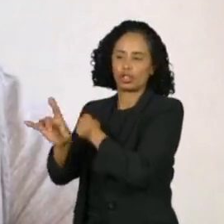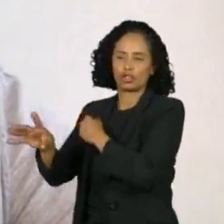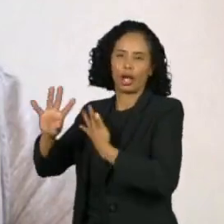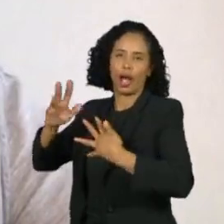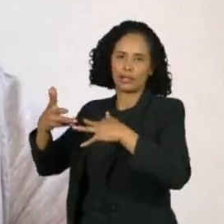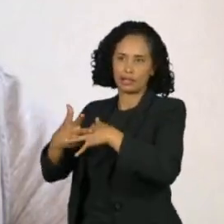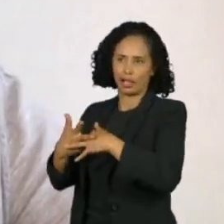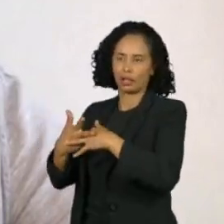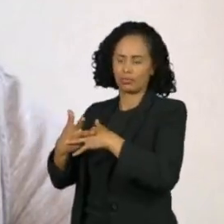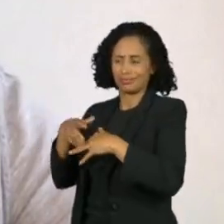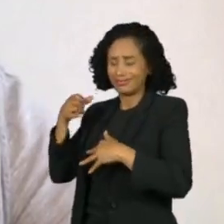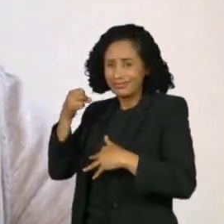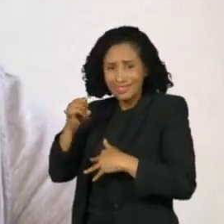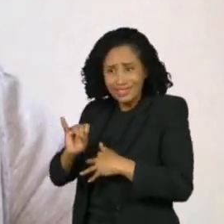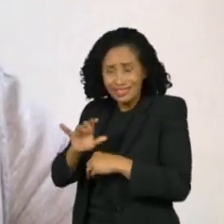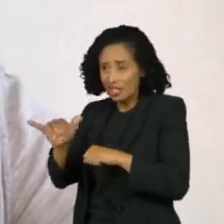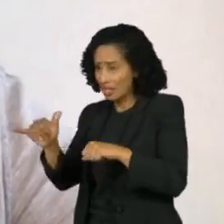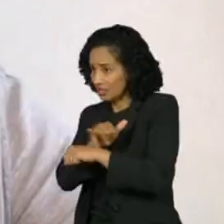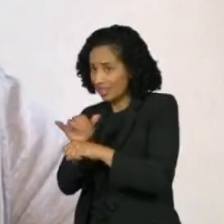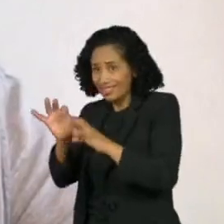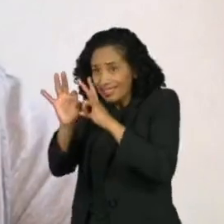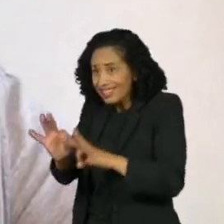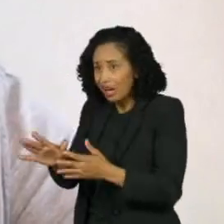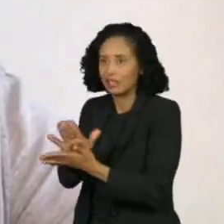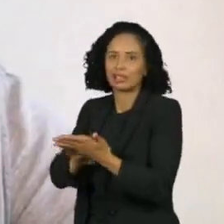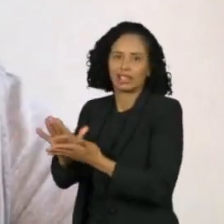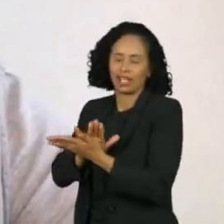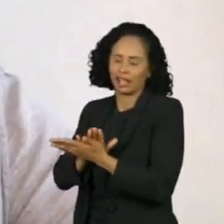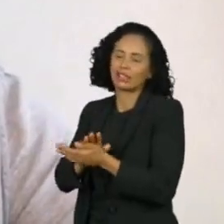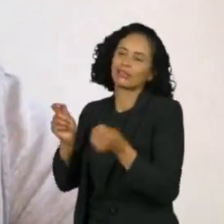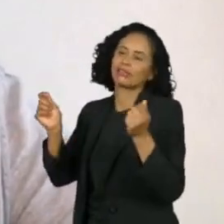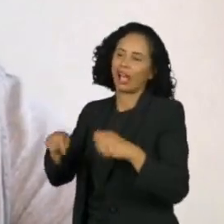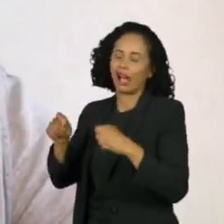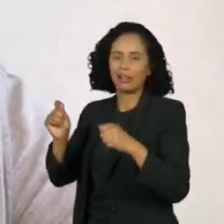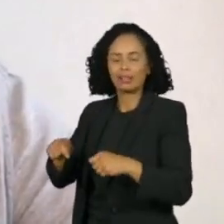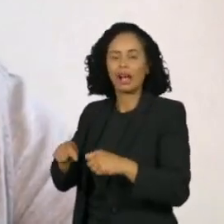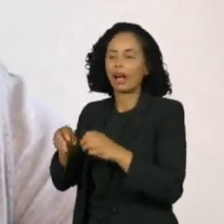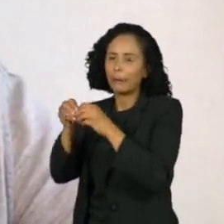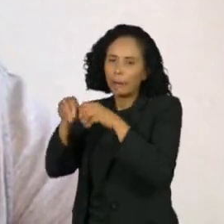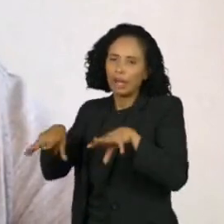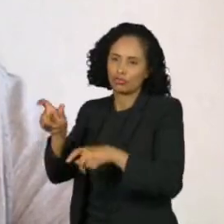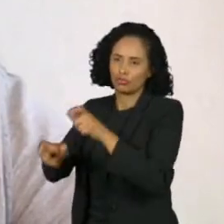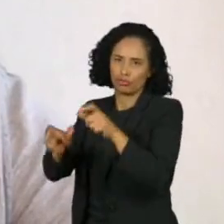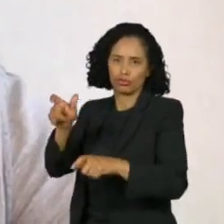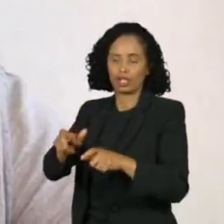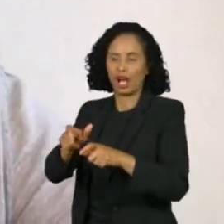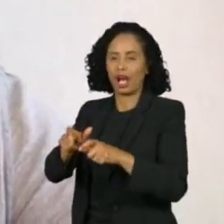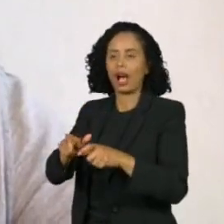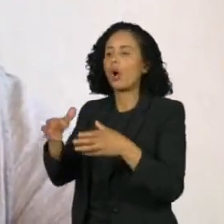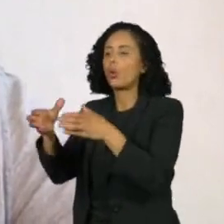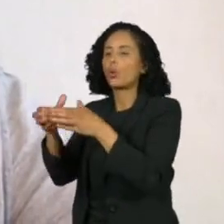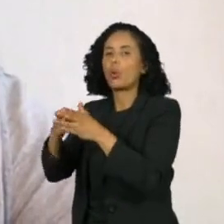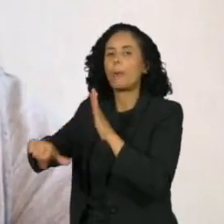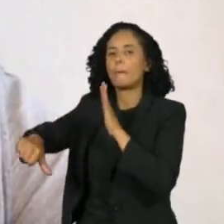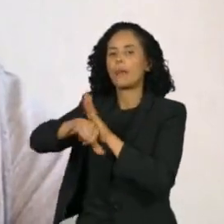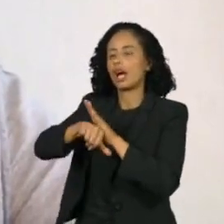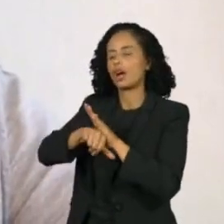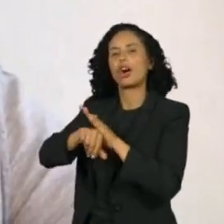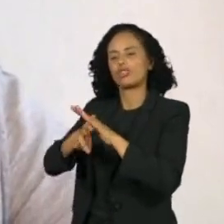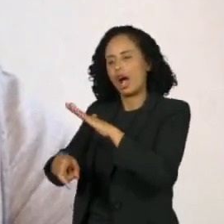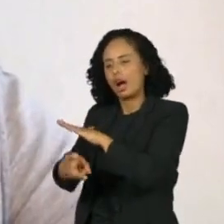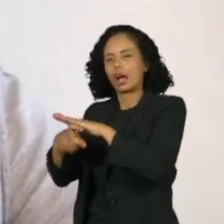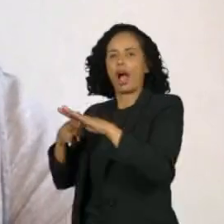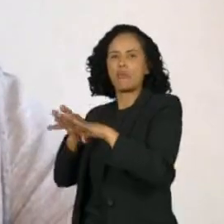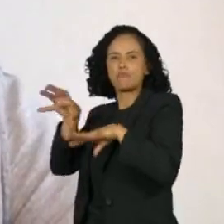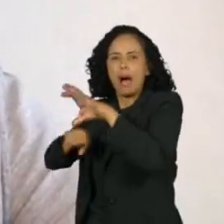se não forem adotados adequadamente, podem propiciar o aumento de crimes, onde criminosos podem se apoderar desses dados